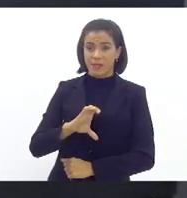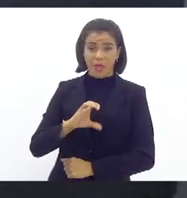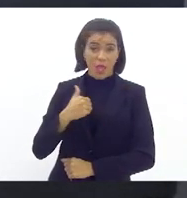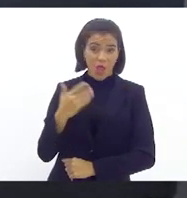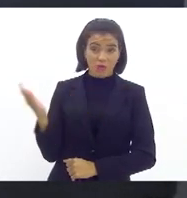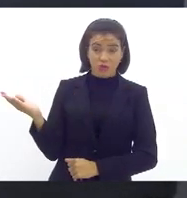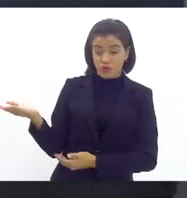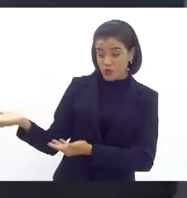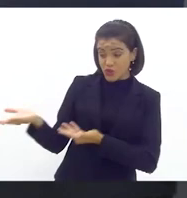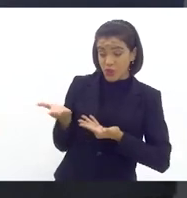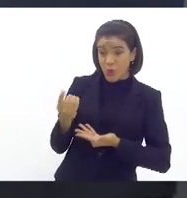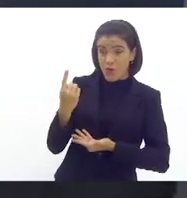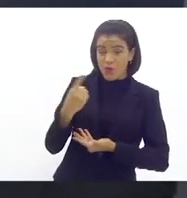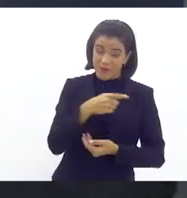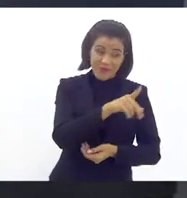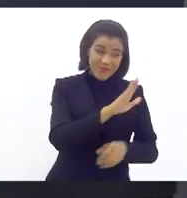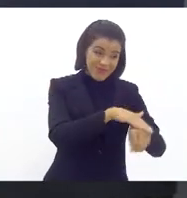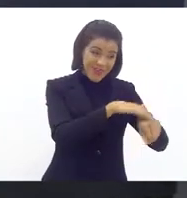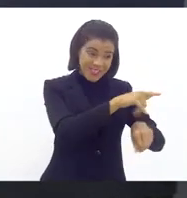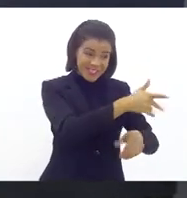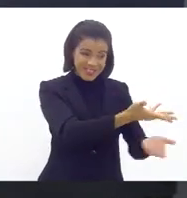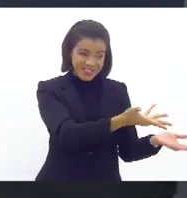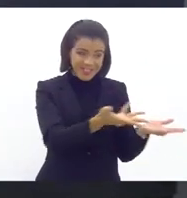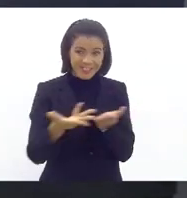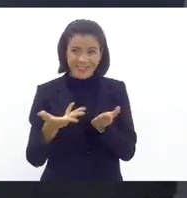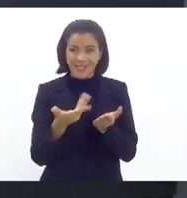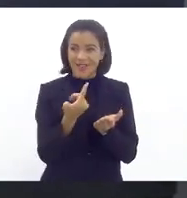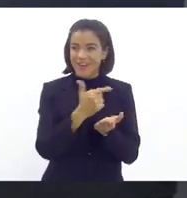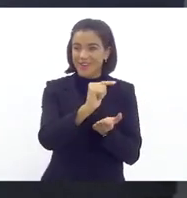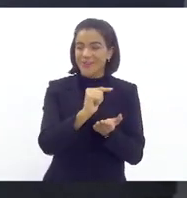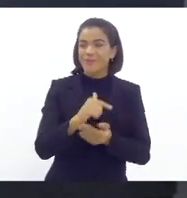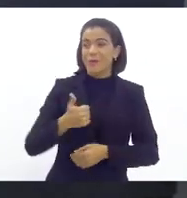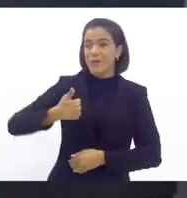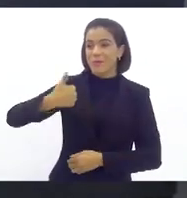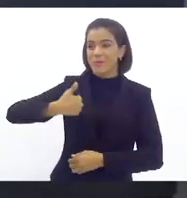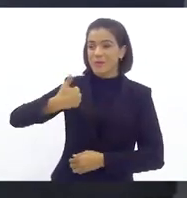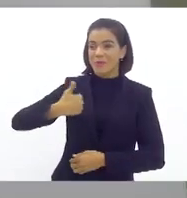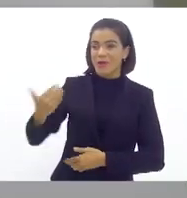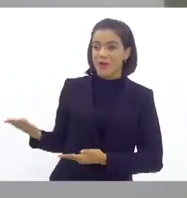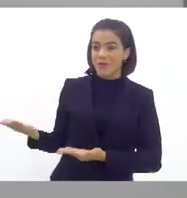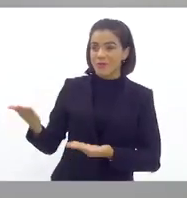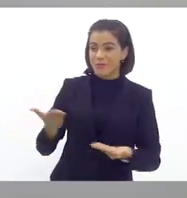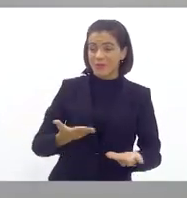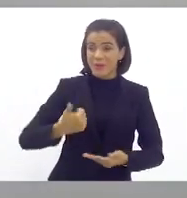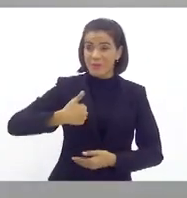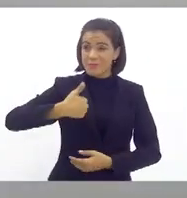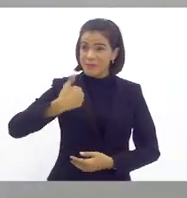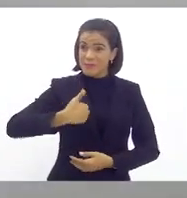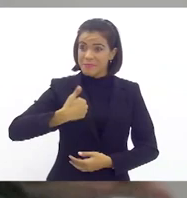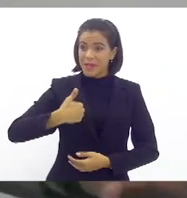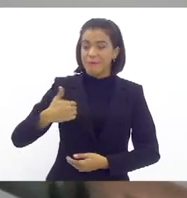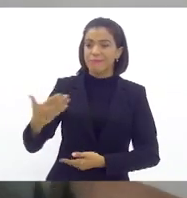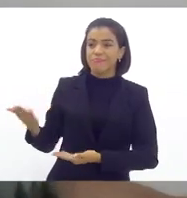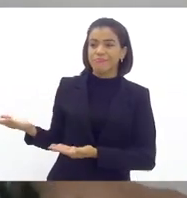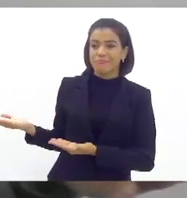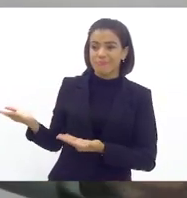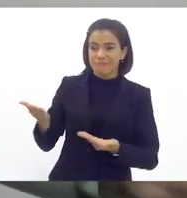Está certo? Perfeito. Pode ser assim? Então, vamos lá. Nosso primeiro convidado a ser chamado, ou melhor, a nossa primeira convidada a